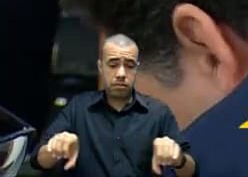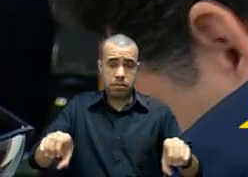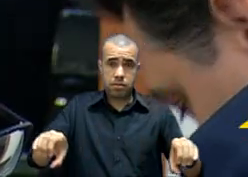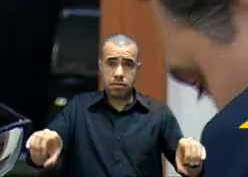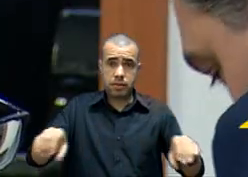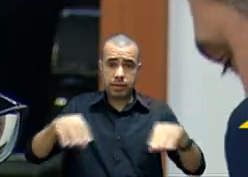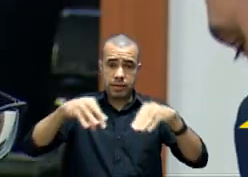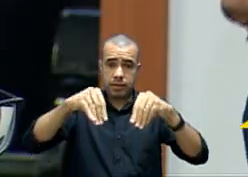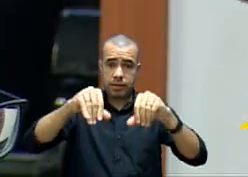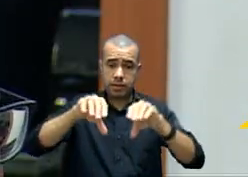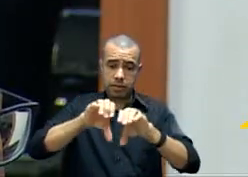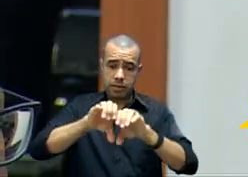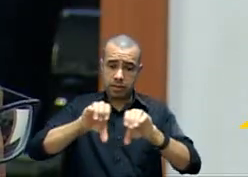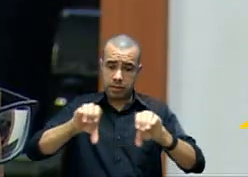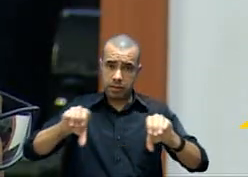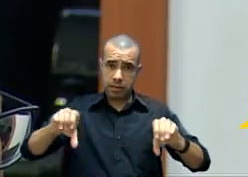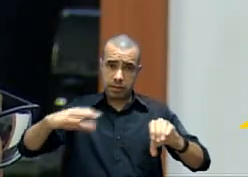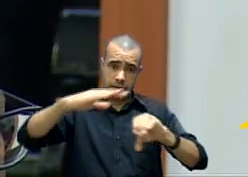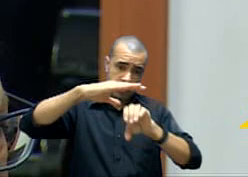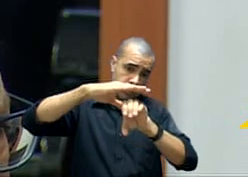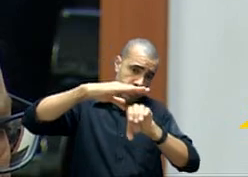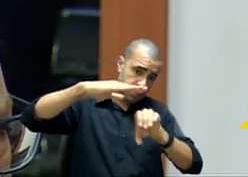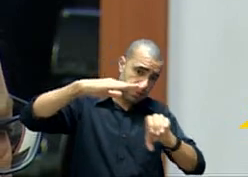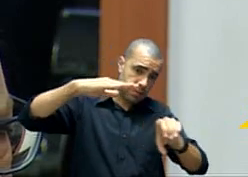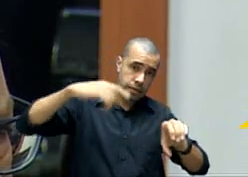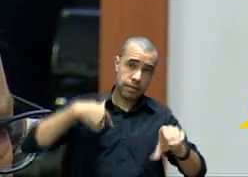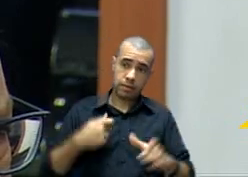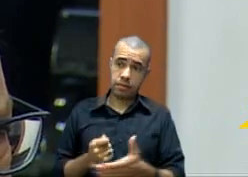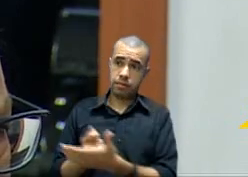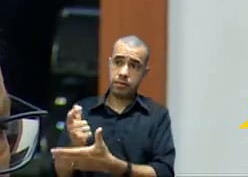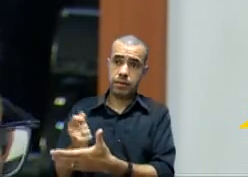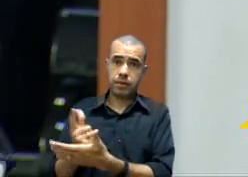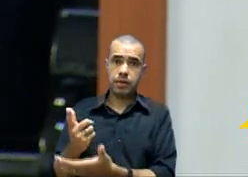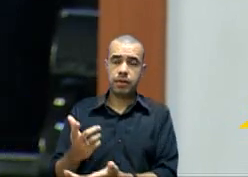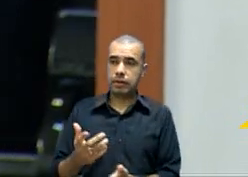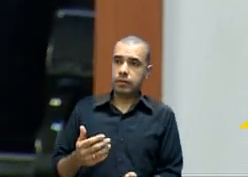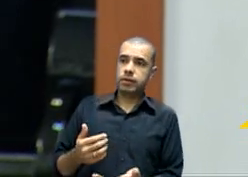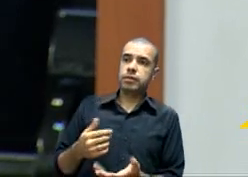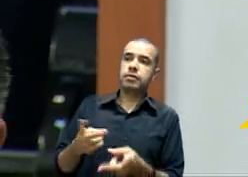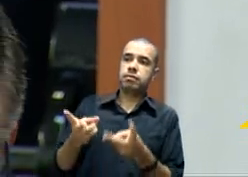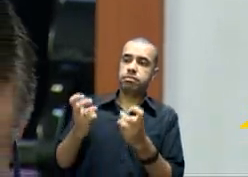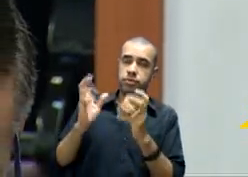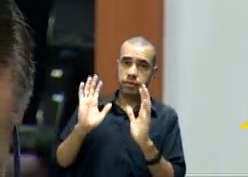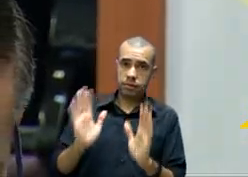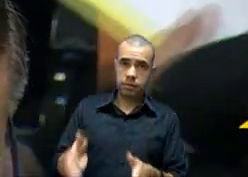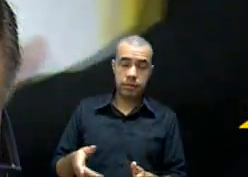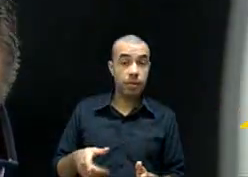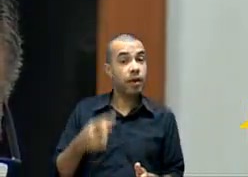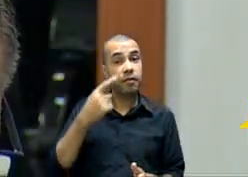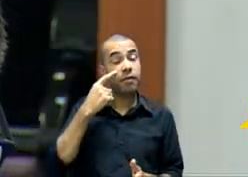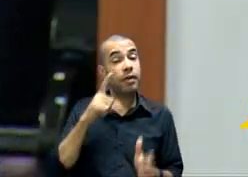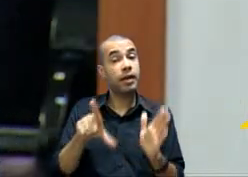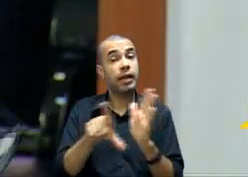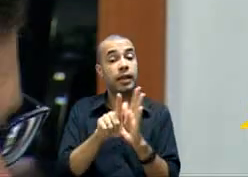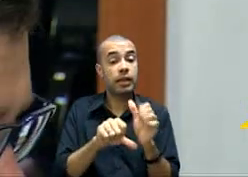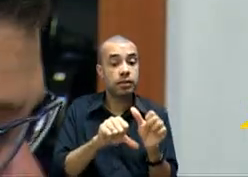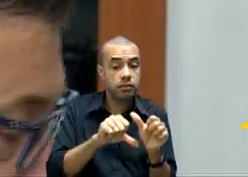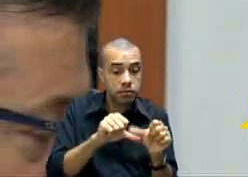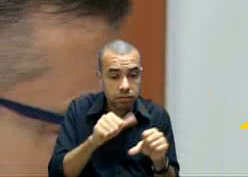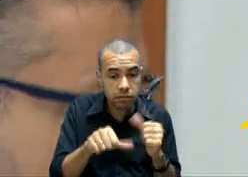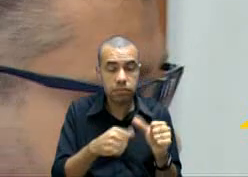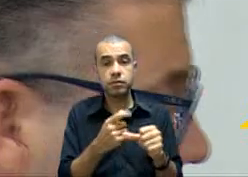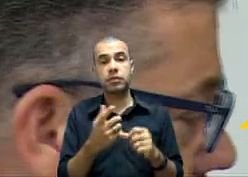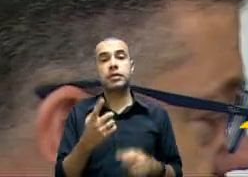solo. Falei: olha, eu já percebi isso e a gente represtinou a lei, né? Então, a